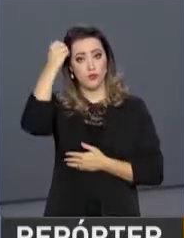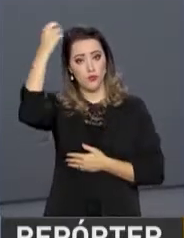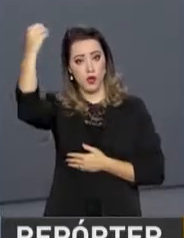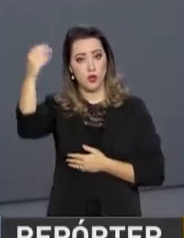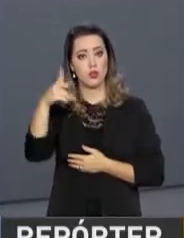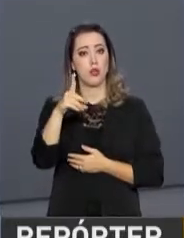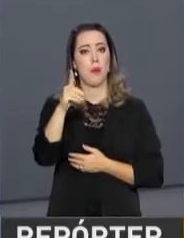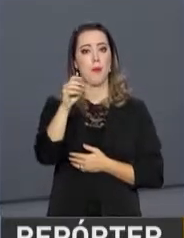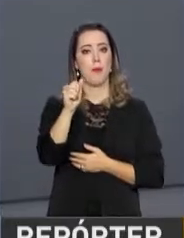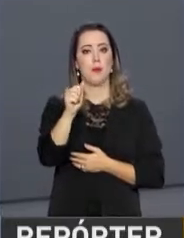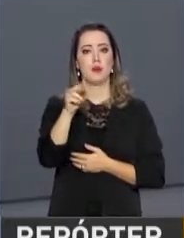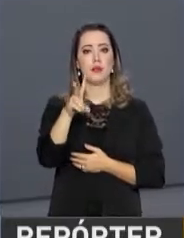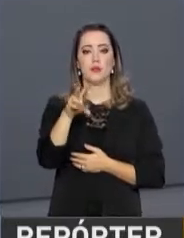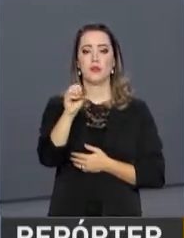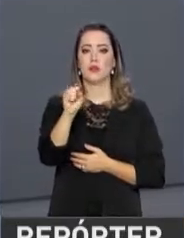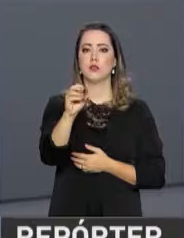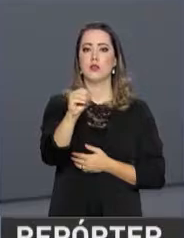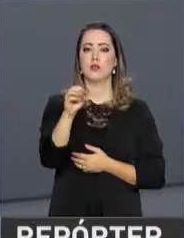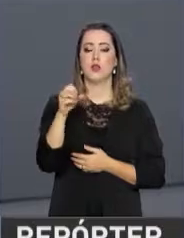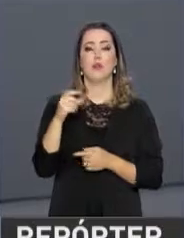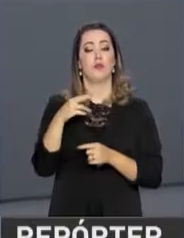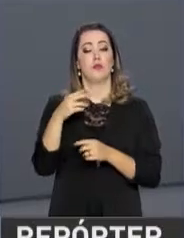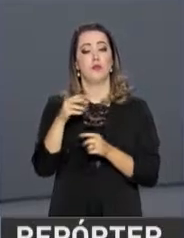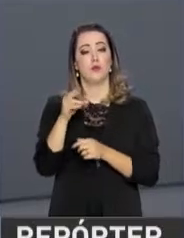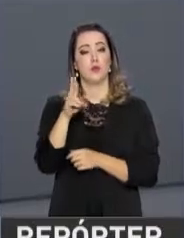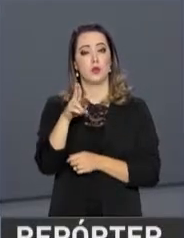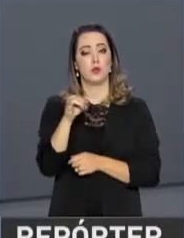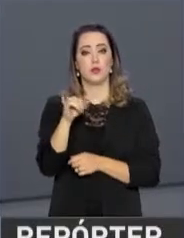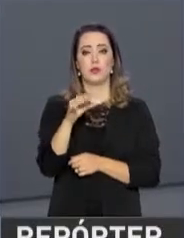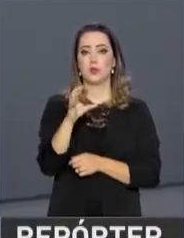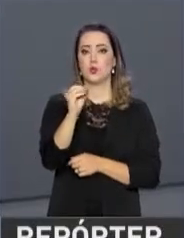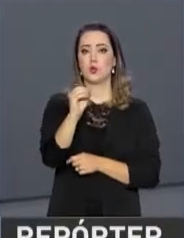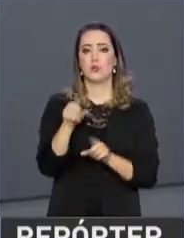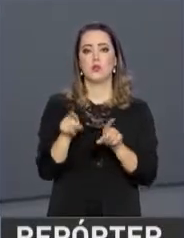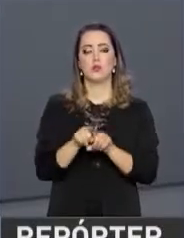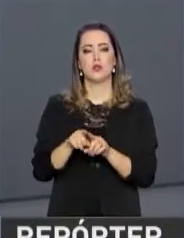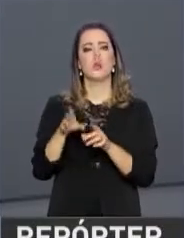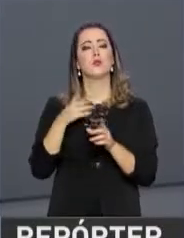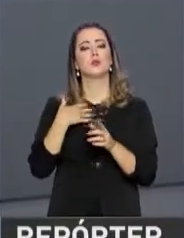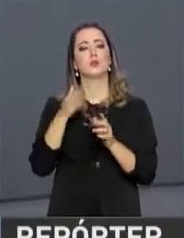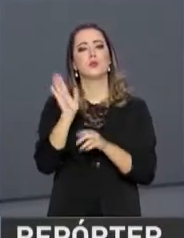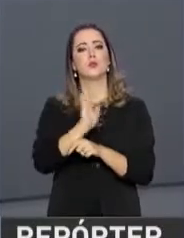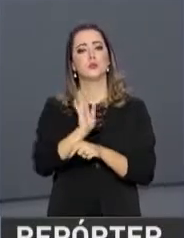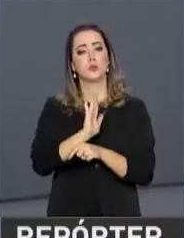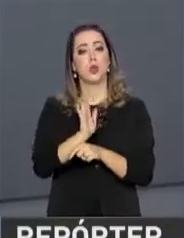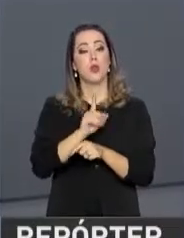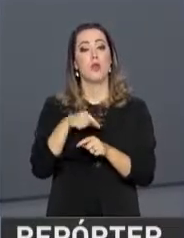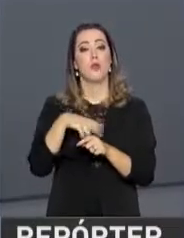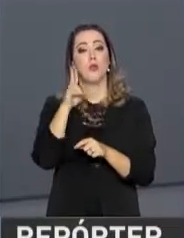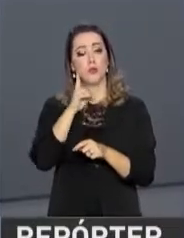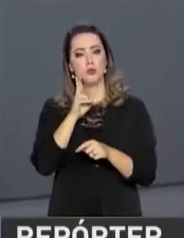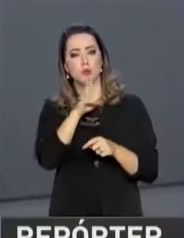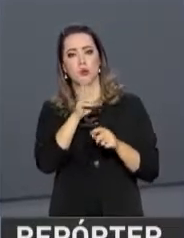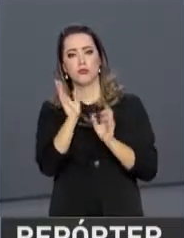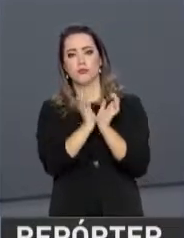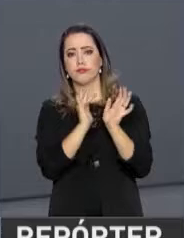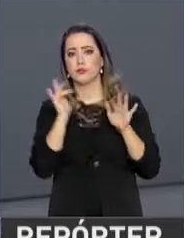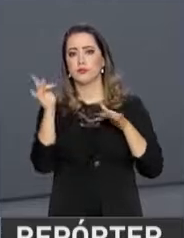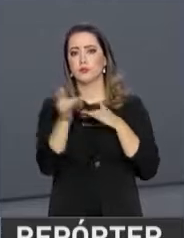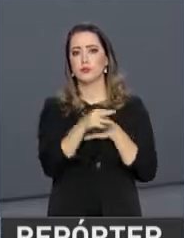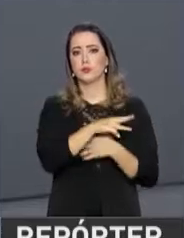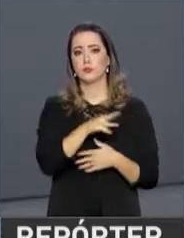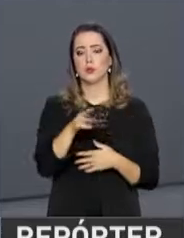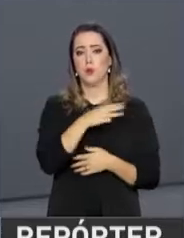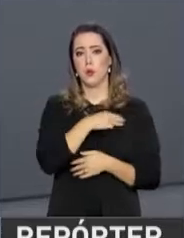onde participa do Fórum Econômico Mundial. Em um vídeo divulgado pelas redes sociais, o ministro-chefe da Secretaria-Geral da Presidência,